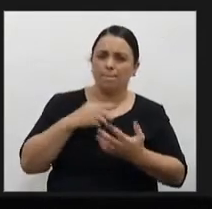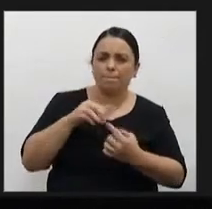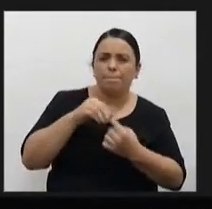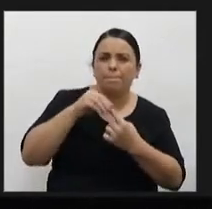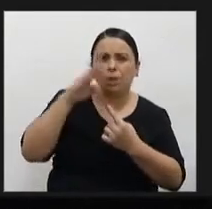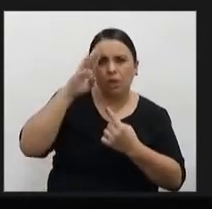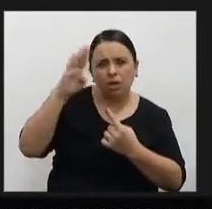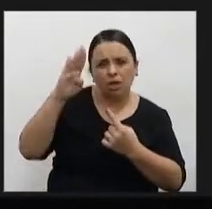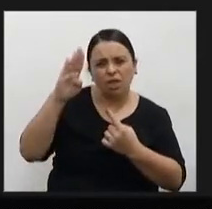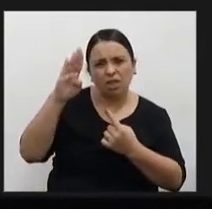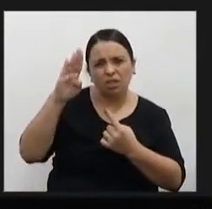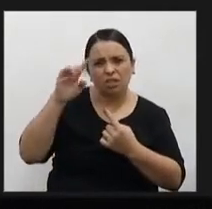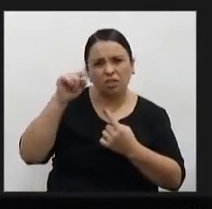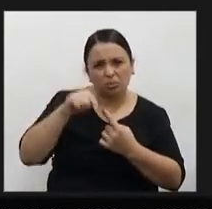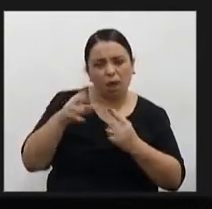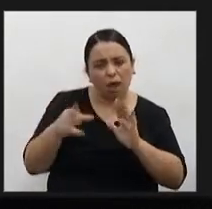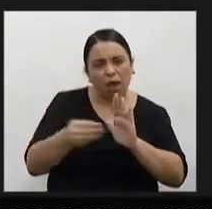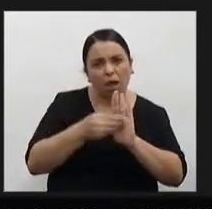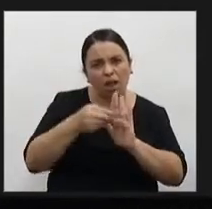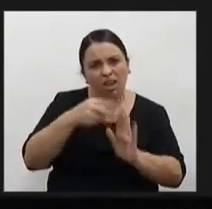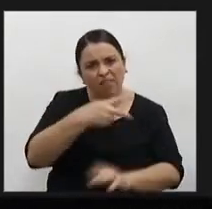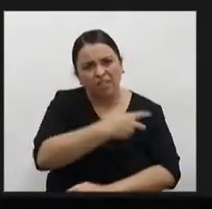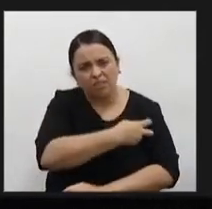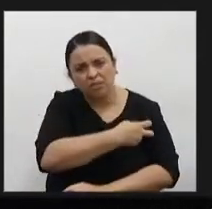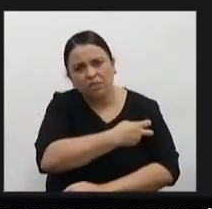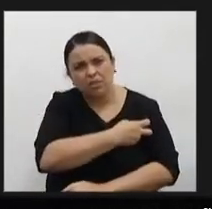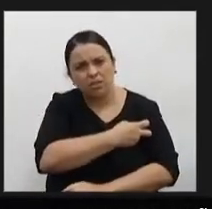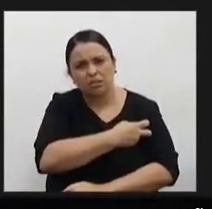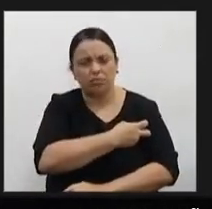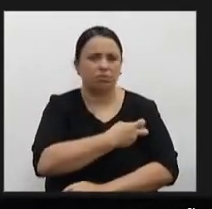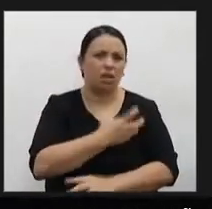na vacina. Só que legal.